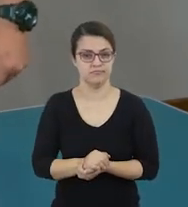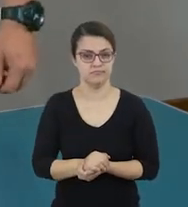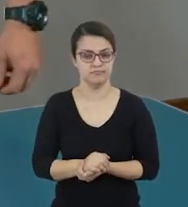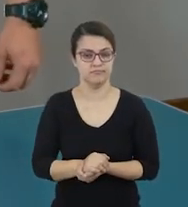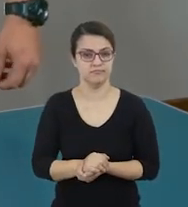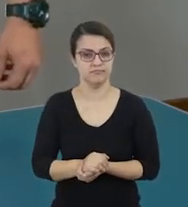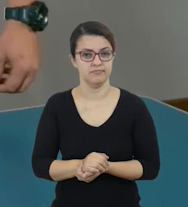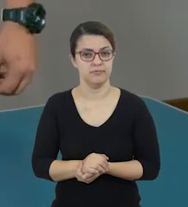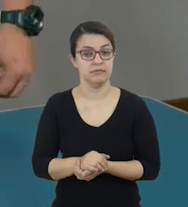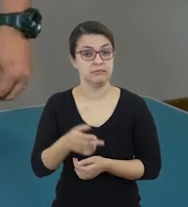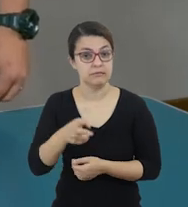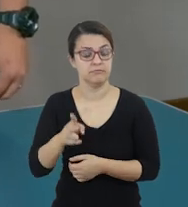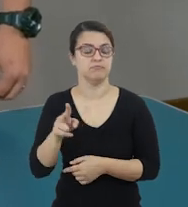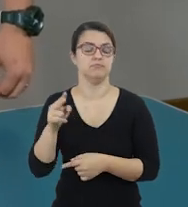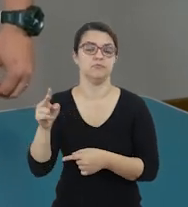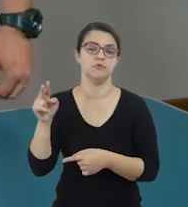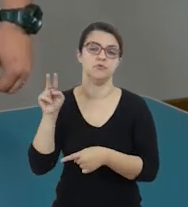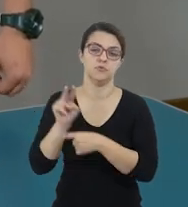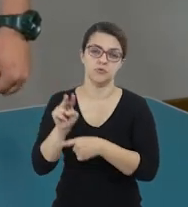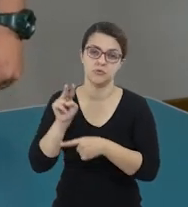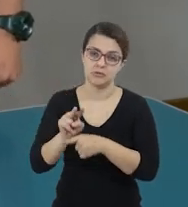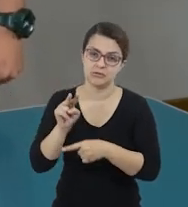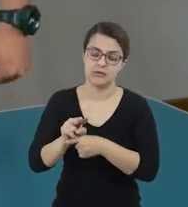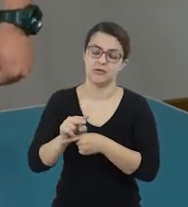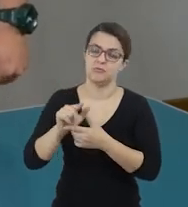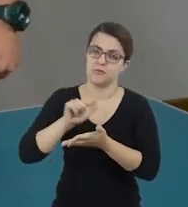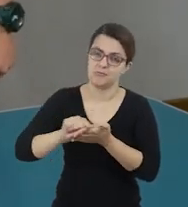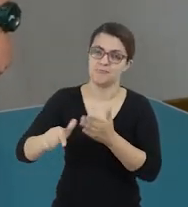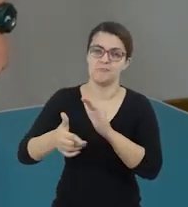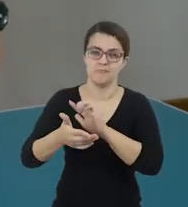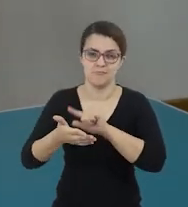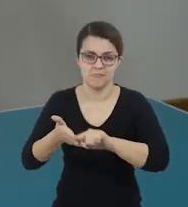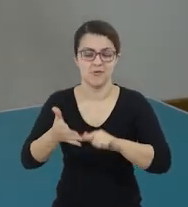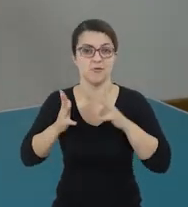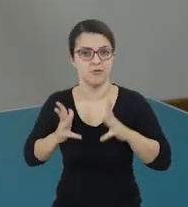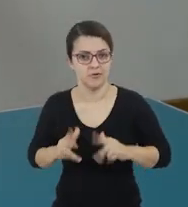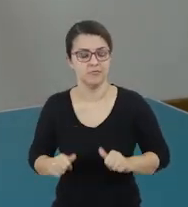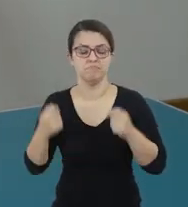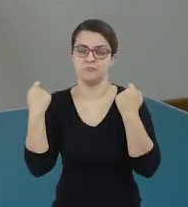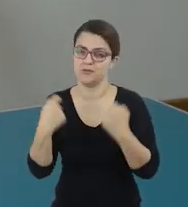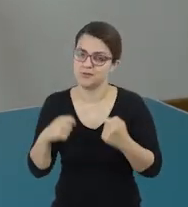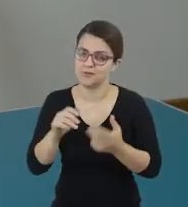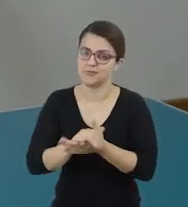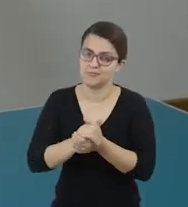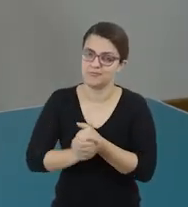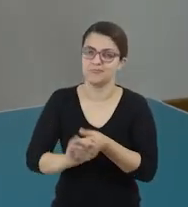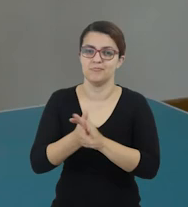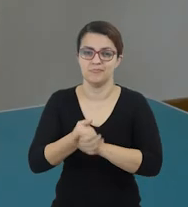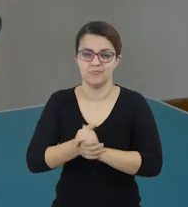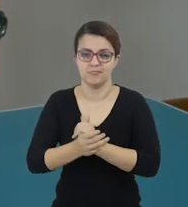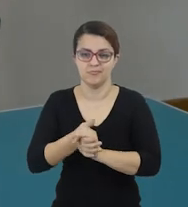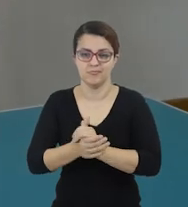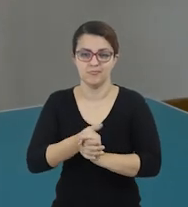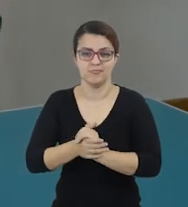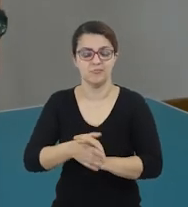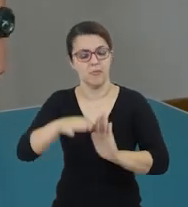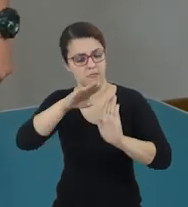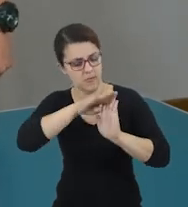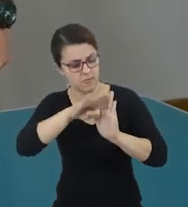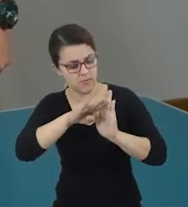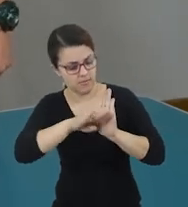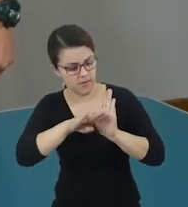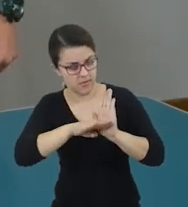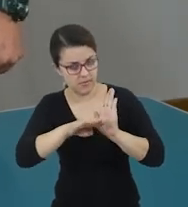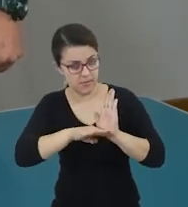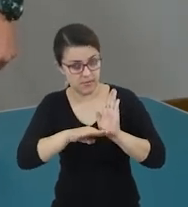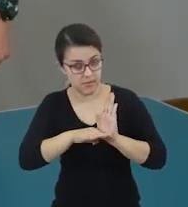Continuando, lembre que sempre a maior prevenção é máscara e lavar as mãos. A higiene ainda é muito necessária, ok? Então